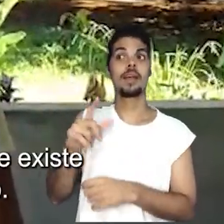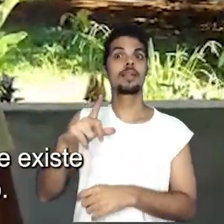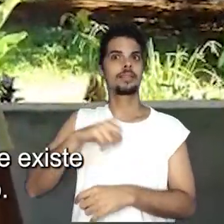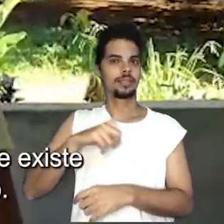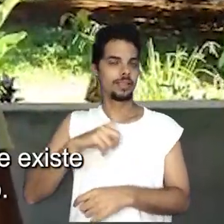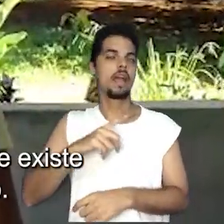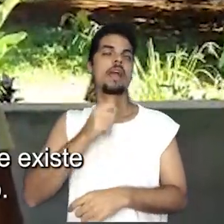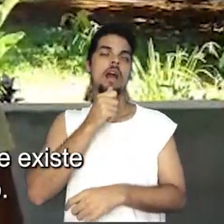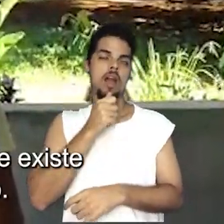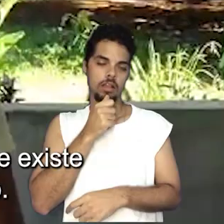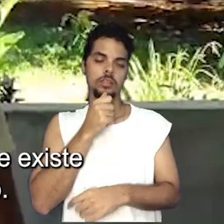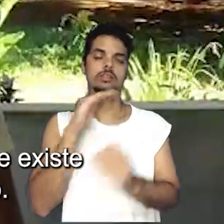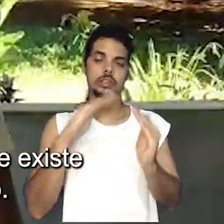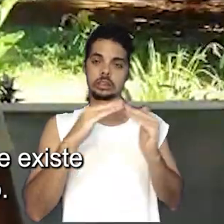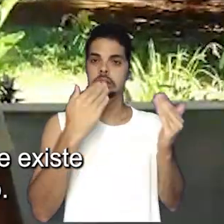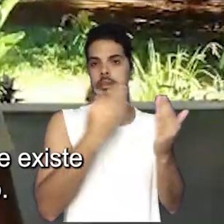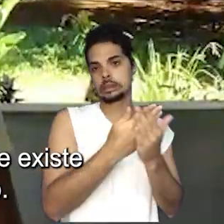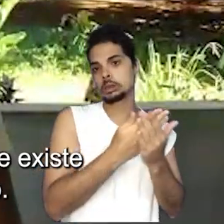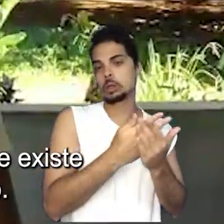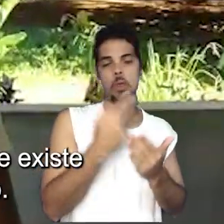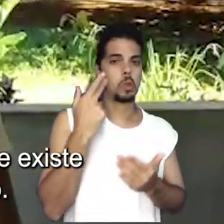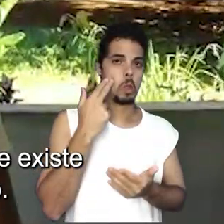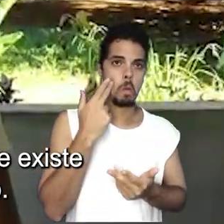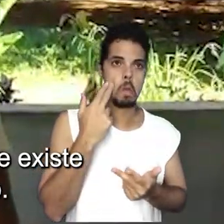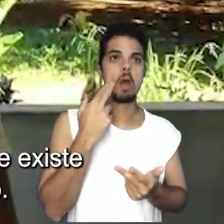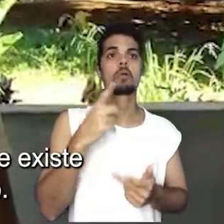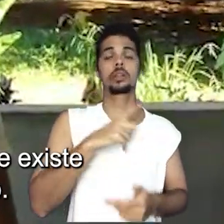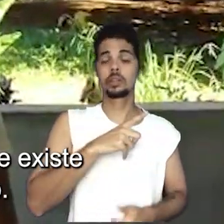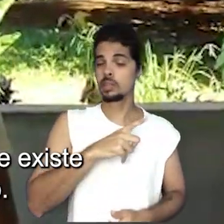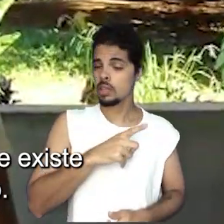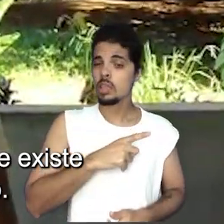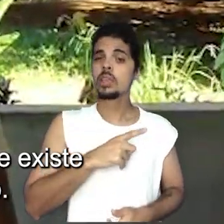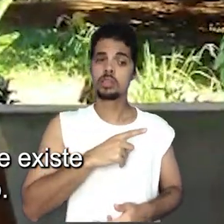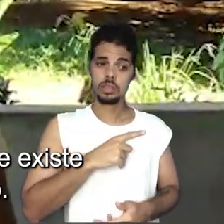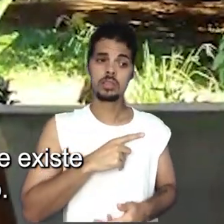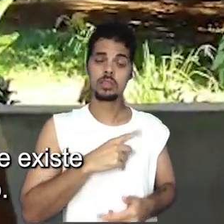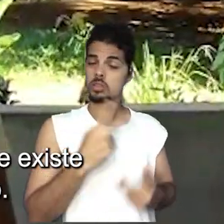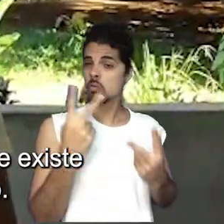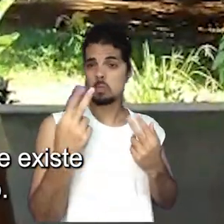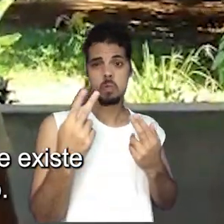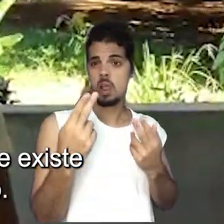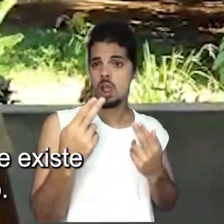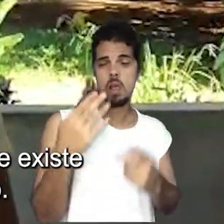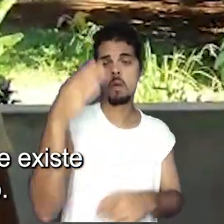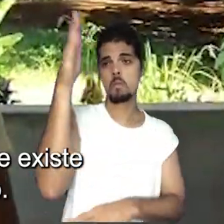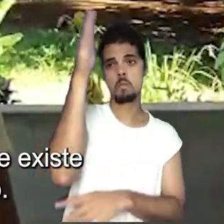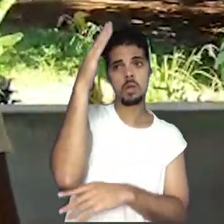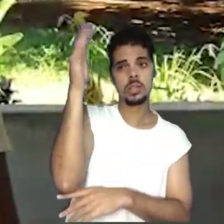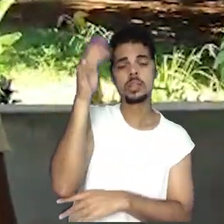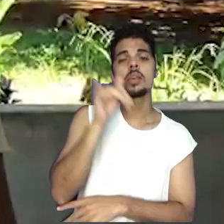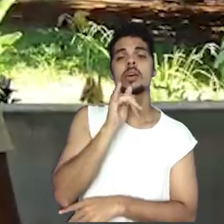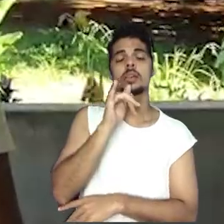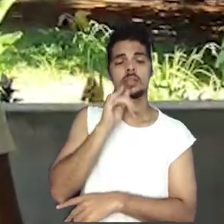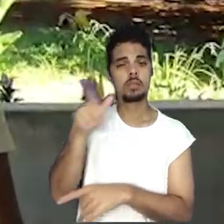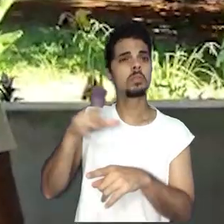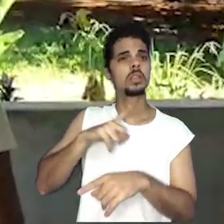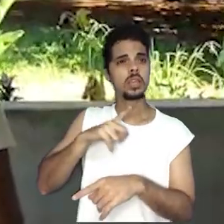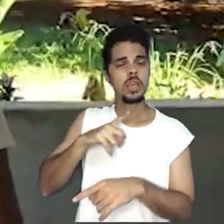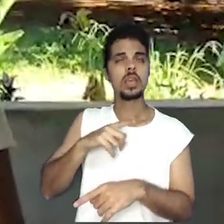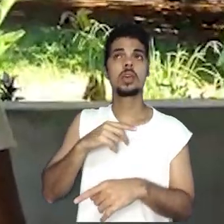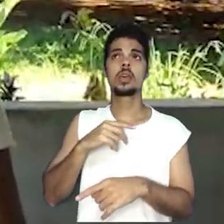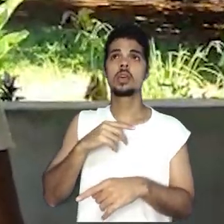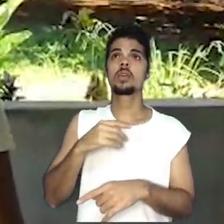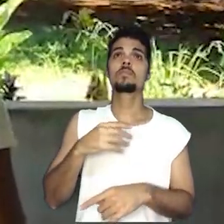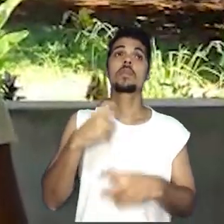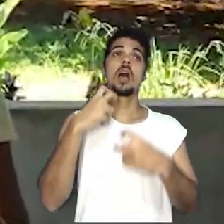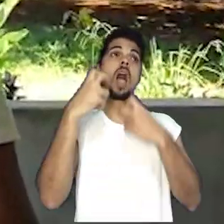E hoje eu vejo que muito esse ainda hoje existe nas escolas a questão do 7 de setembro, porém, nós, os